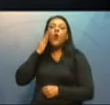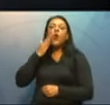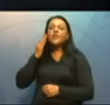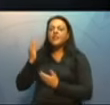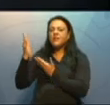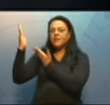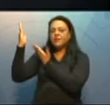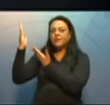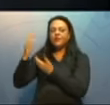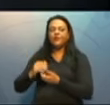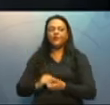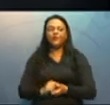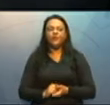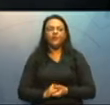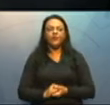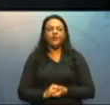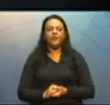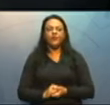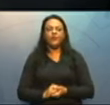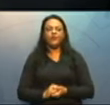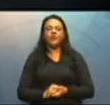seu material.